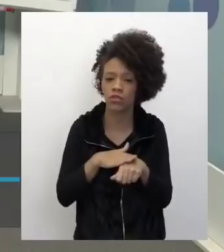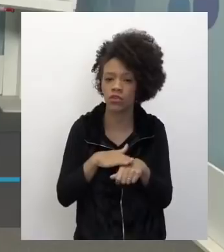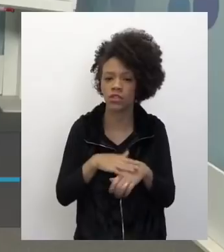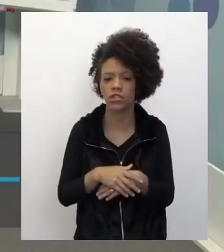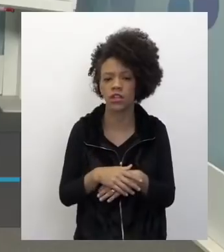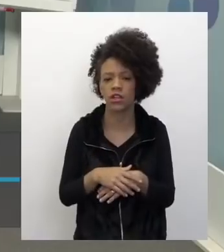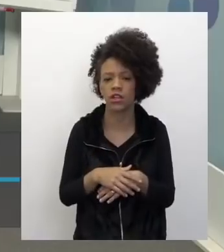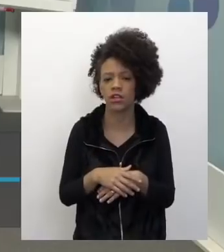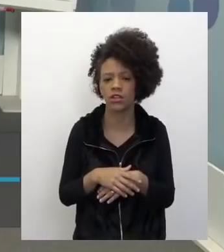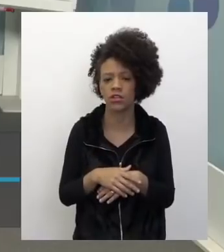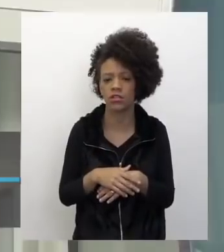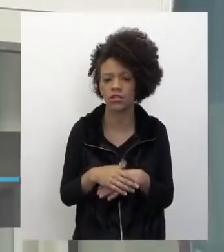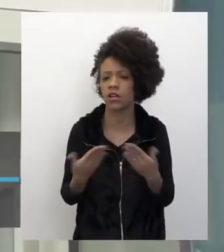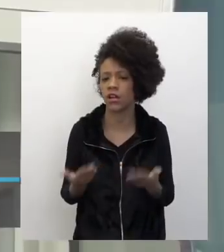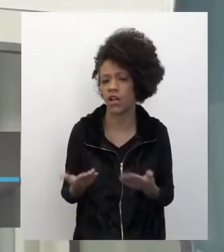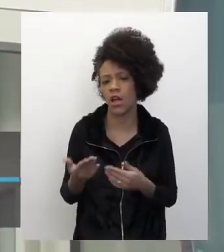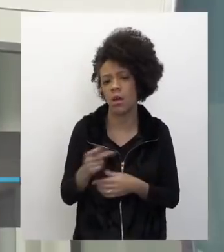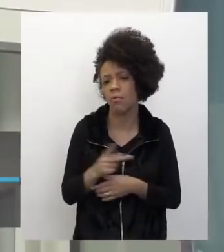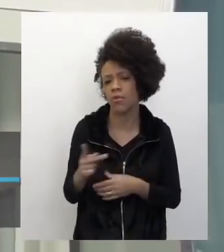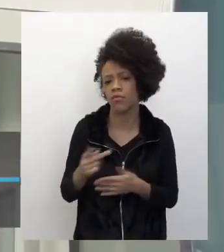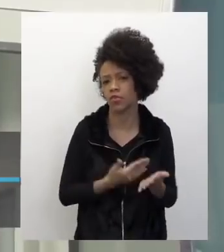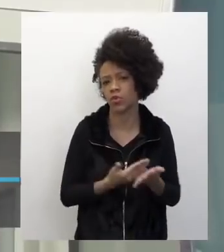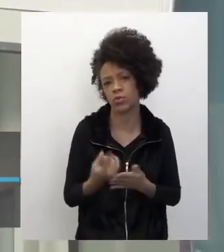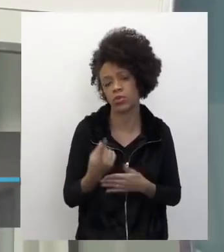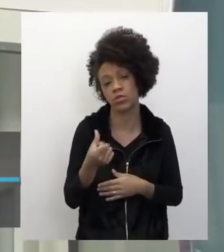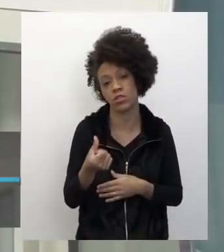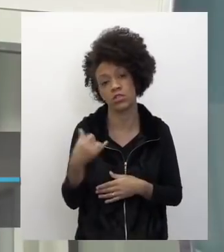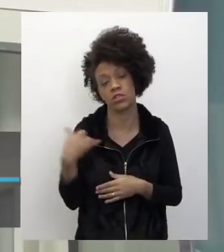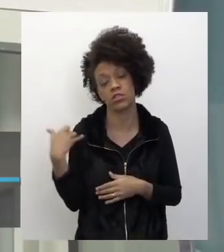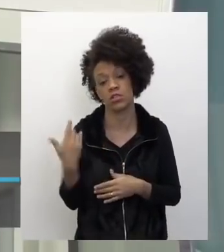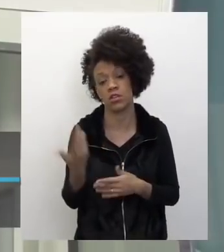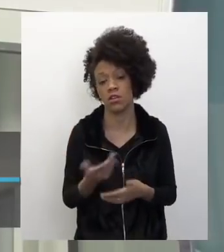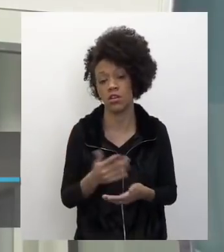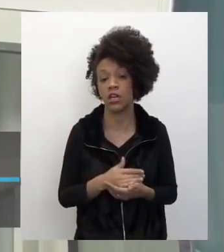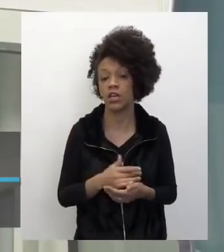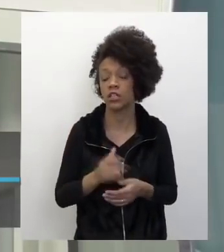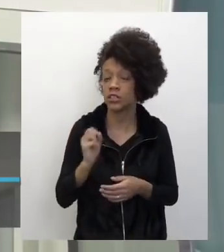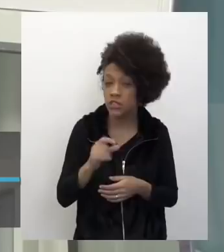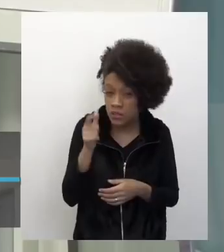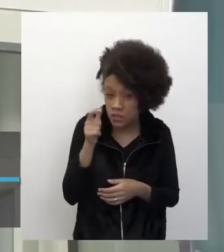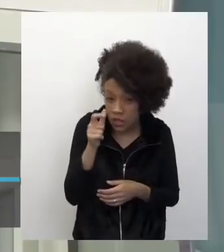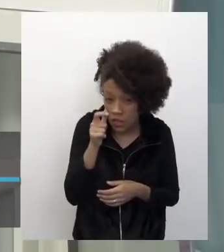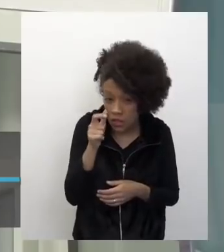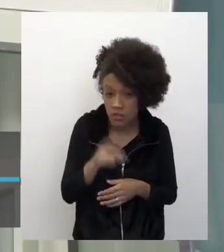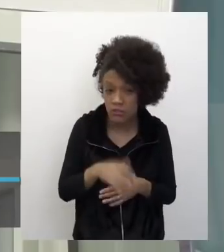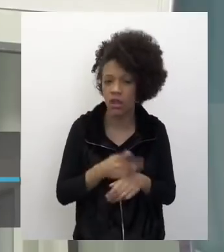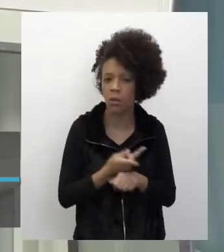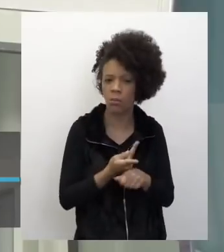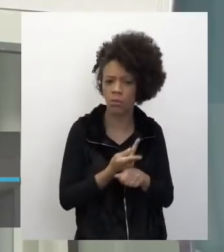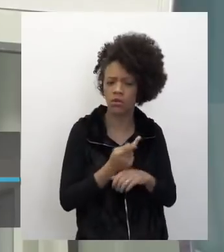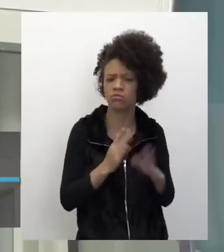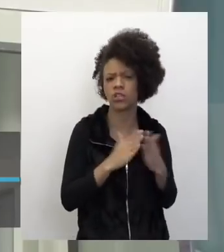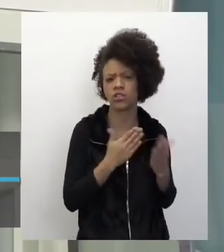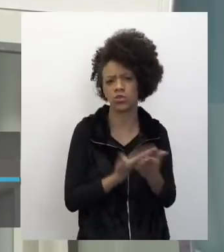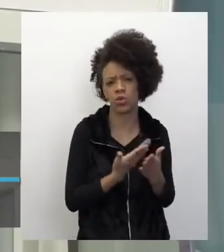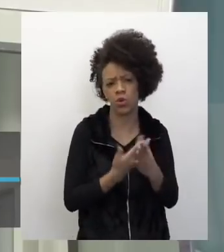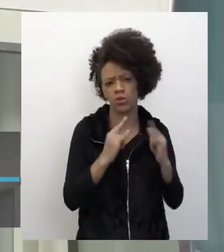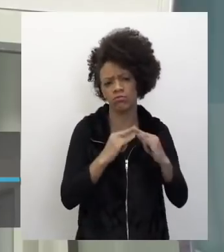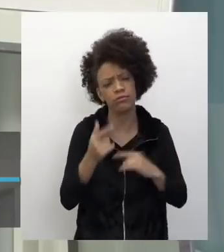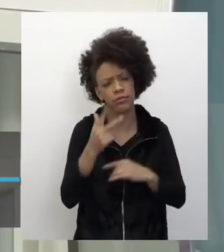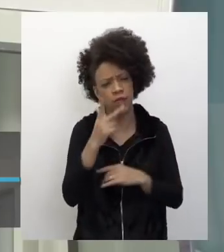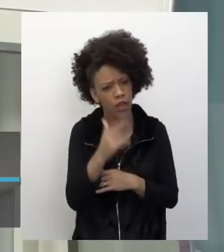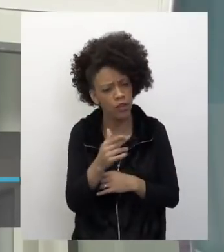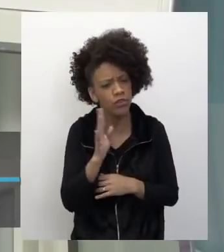assim, você vê, a professora começou com 16 anos. Quem tiver interesse em procurar uma escola de circo, gosta, acha